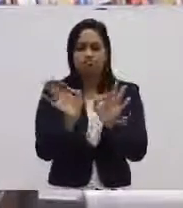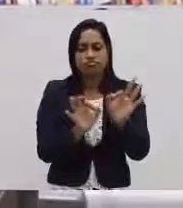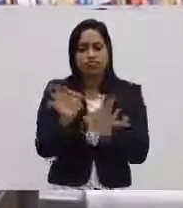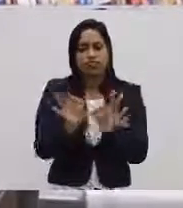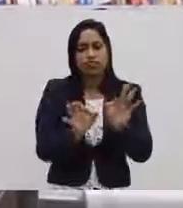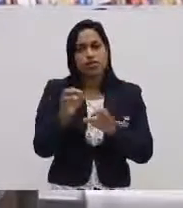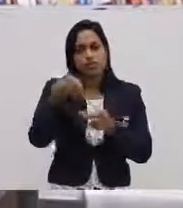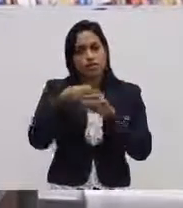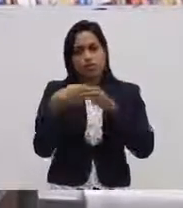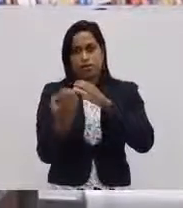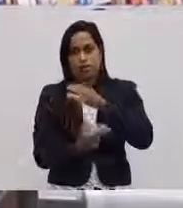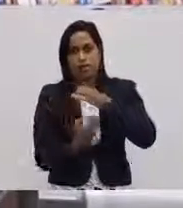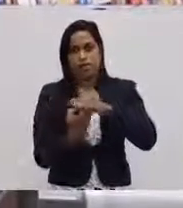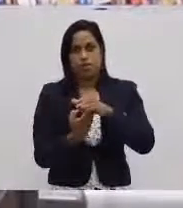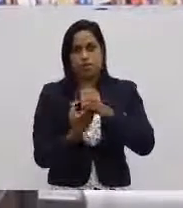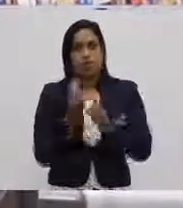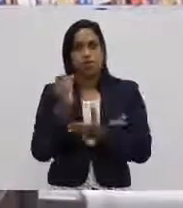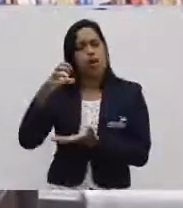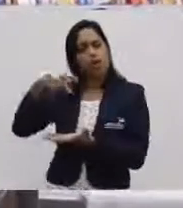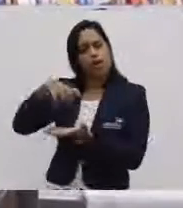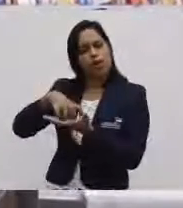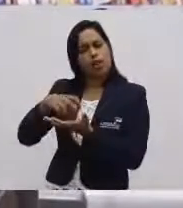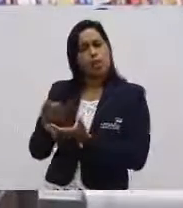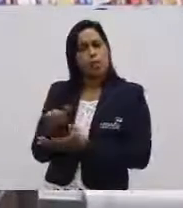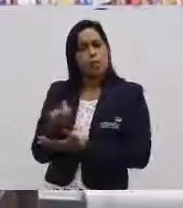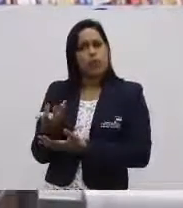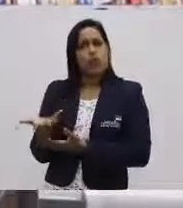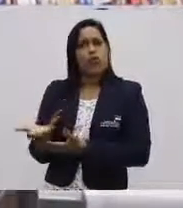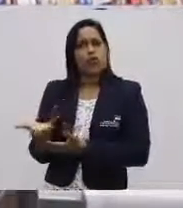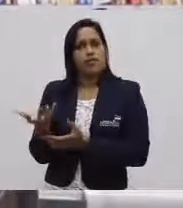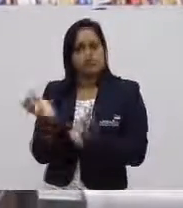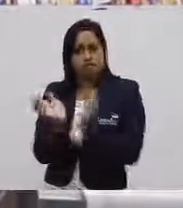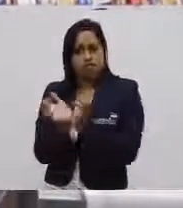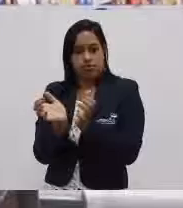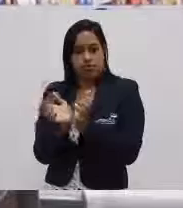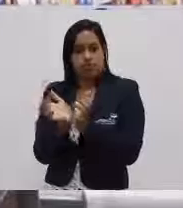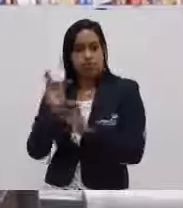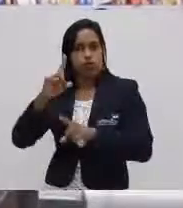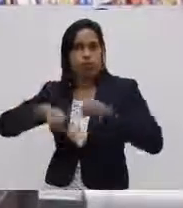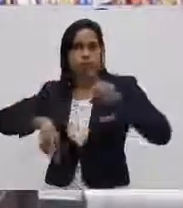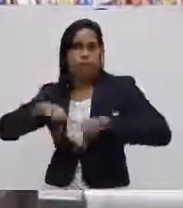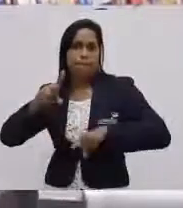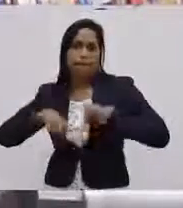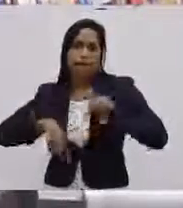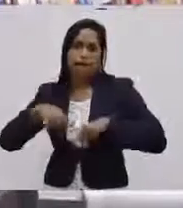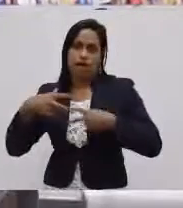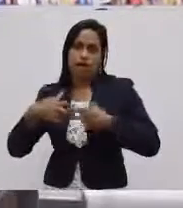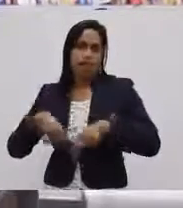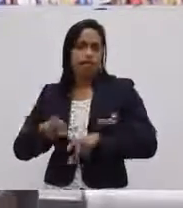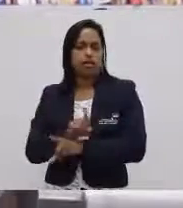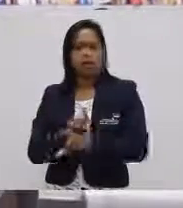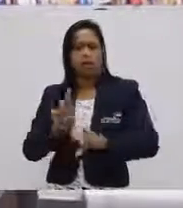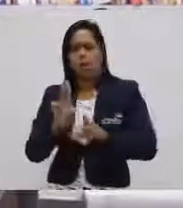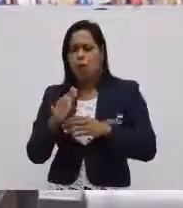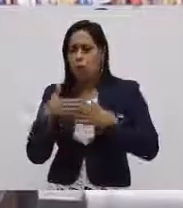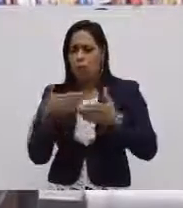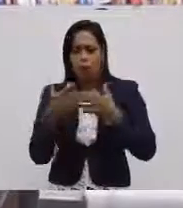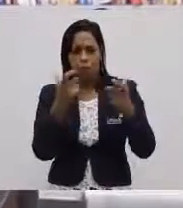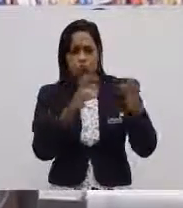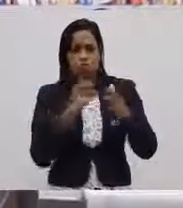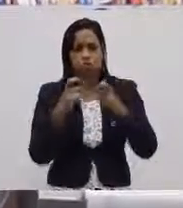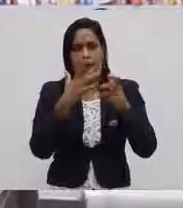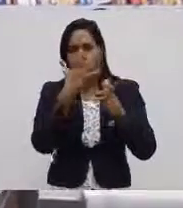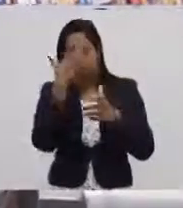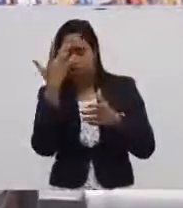organização. Uma unidade produtiva não é apenas um conjunto de máquinas, mas pode ser qualquer coisa que utilize espaço,